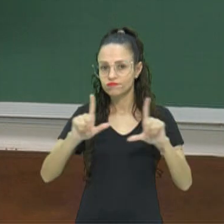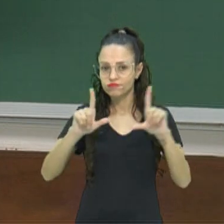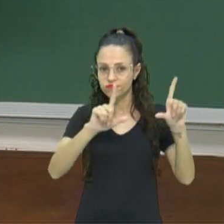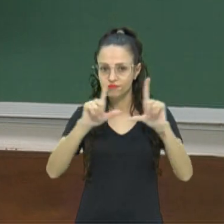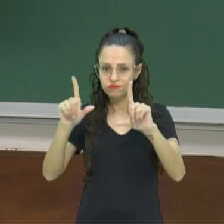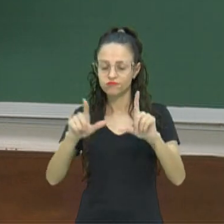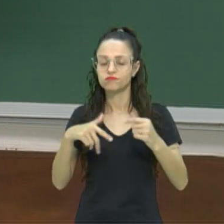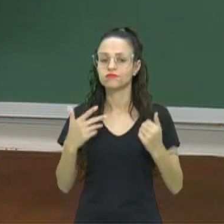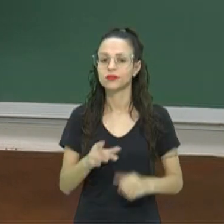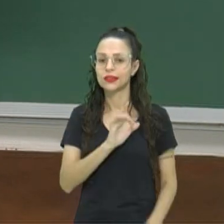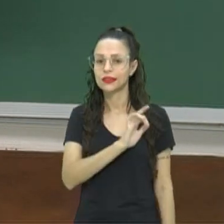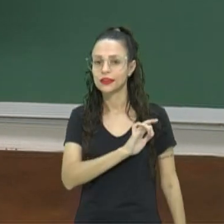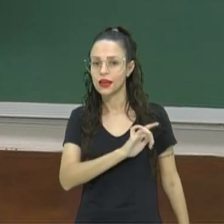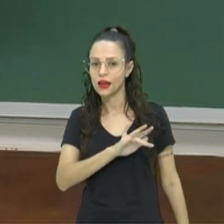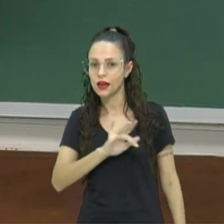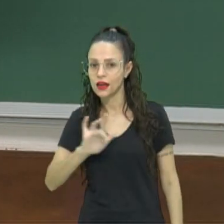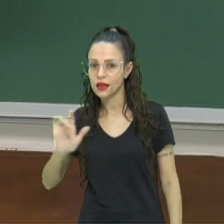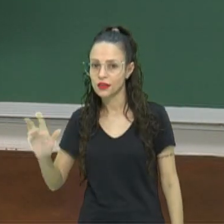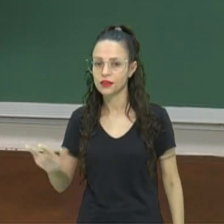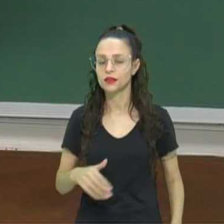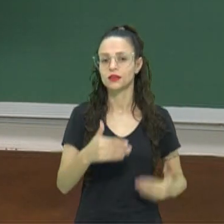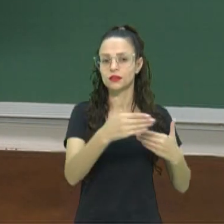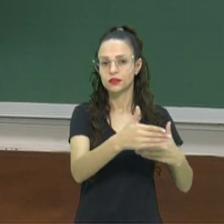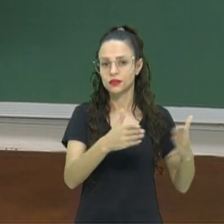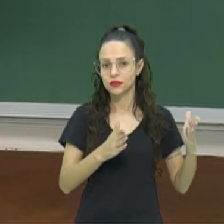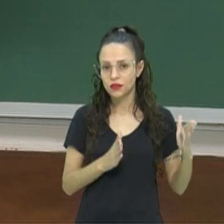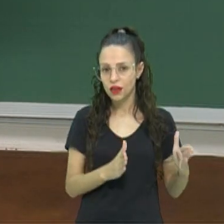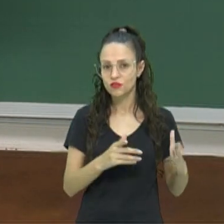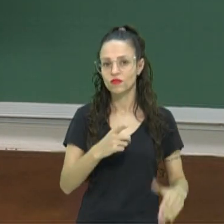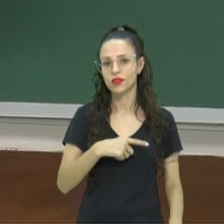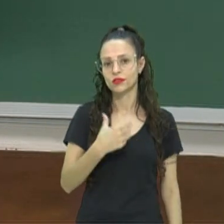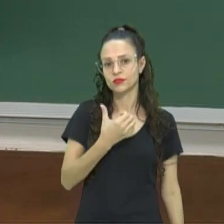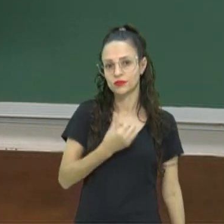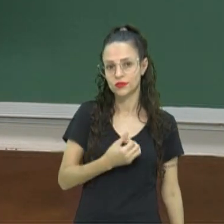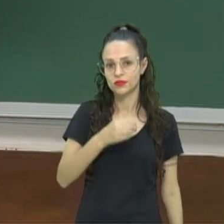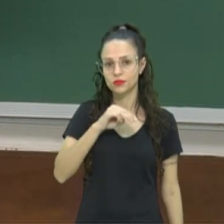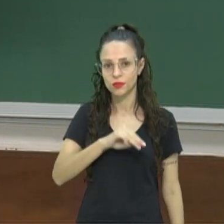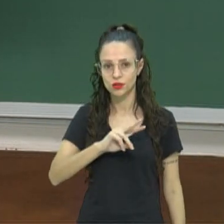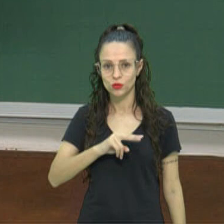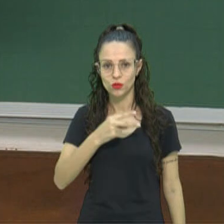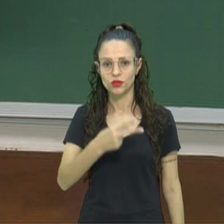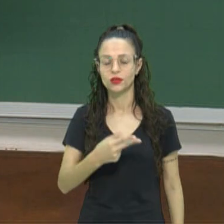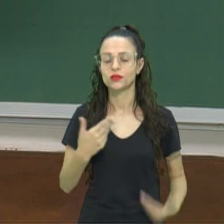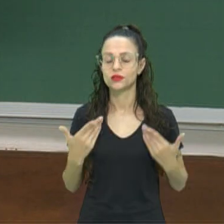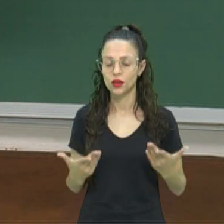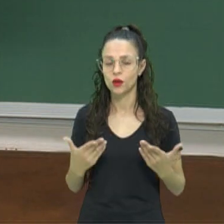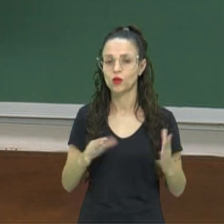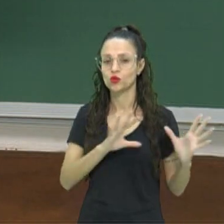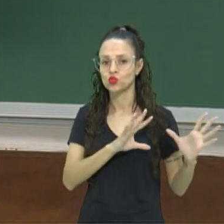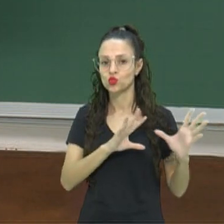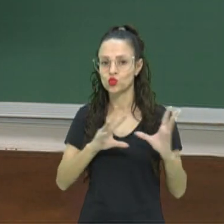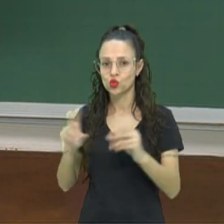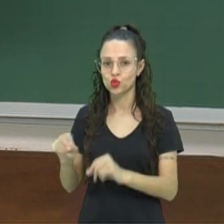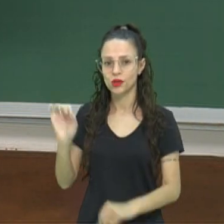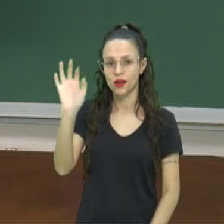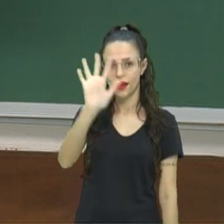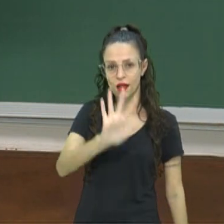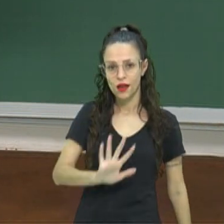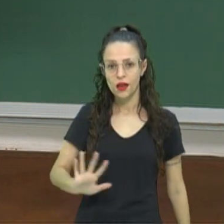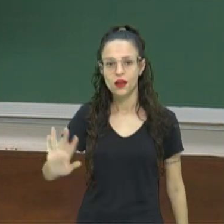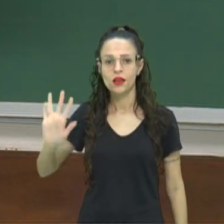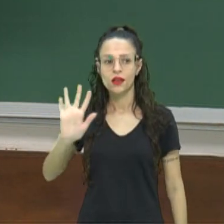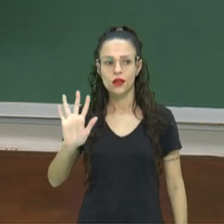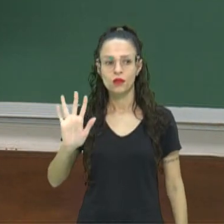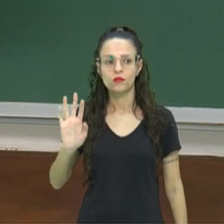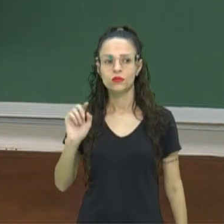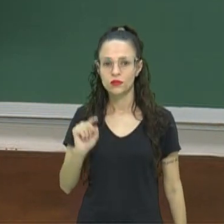cada caixa cabe 6 metros quadrados. Então, o que eu preciso fazer? Distribuir toda essa área que eu tenho de